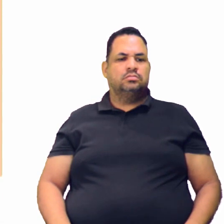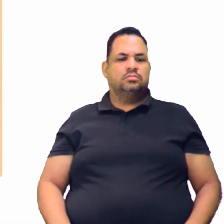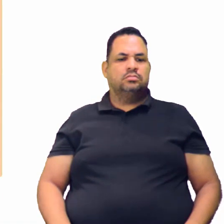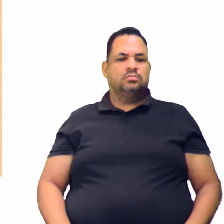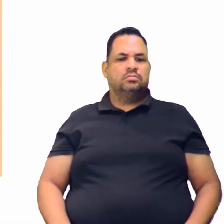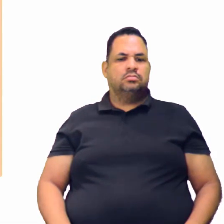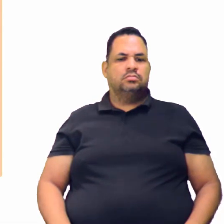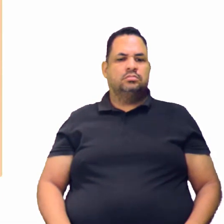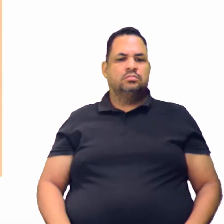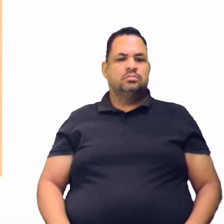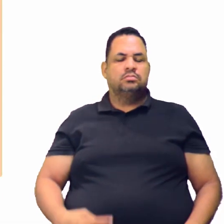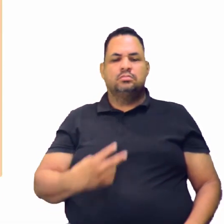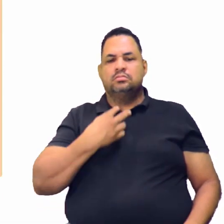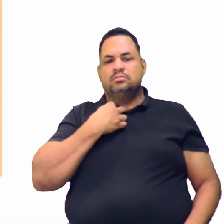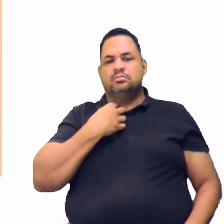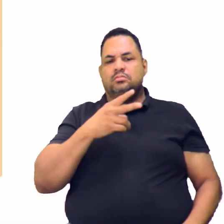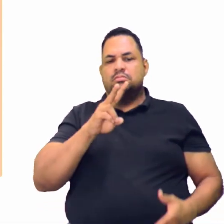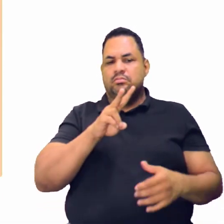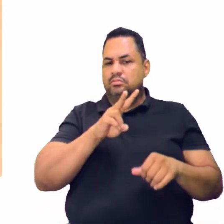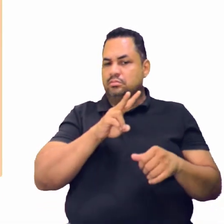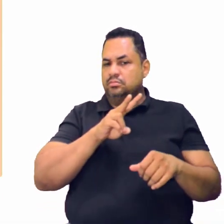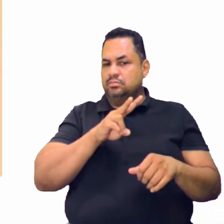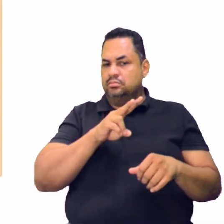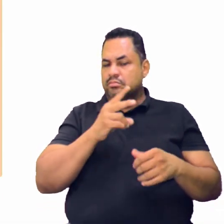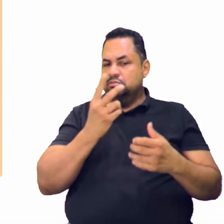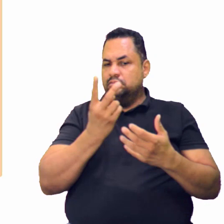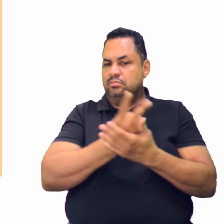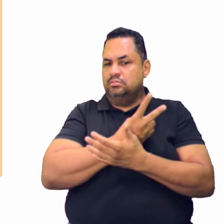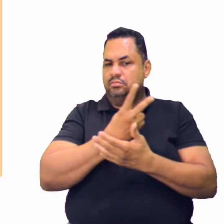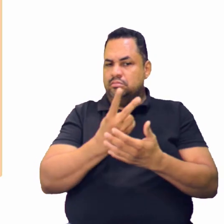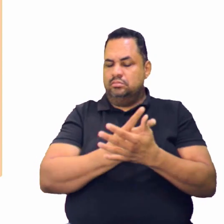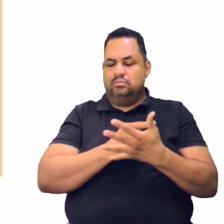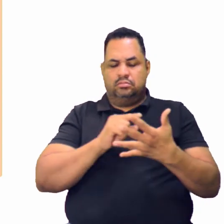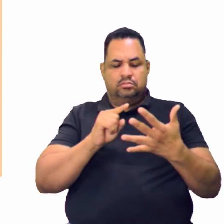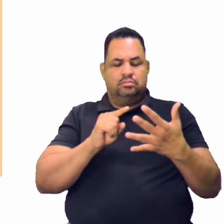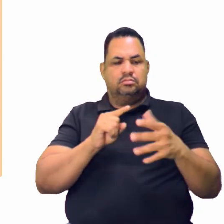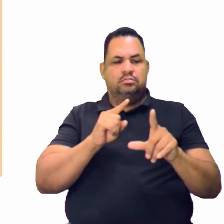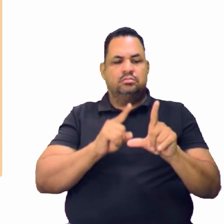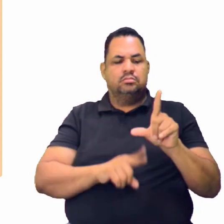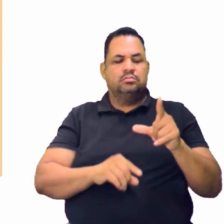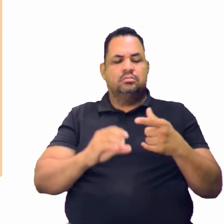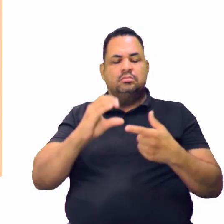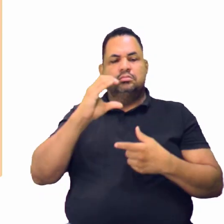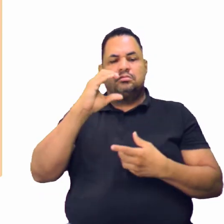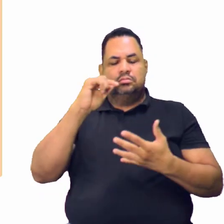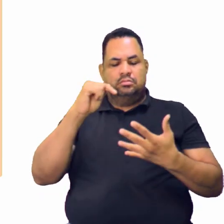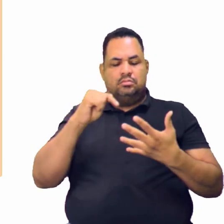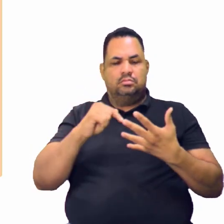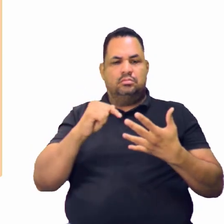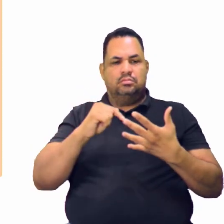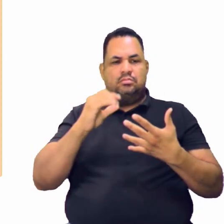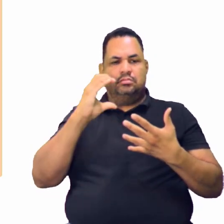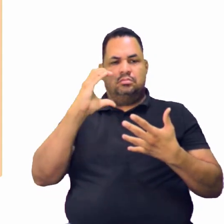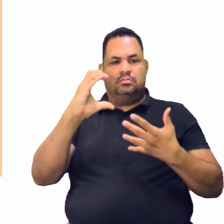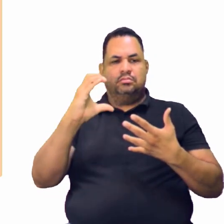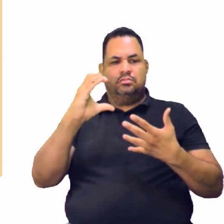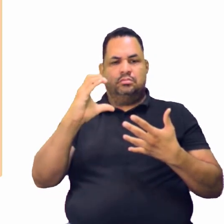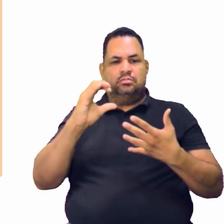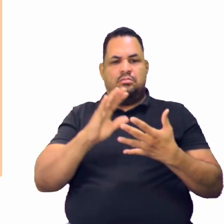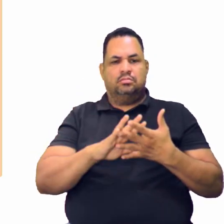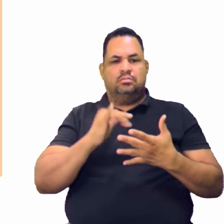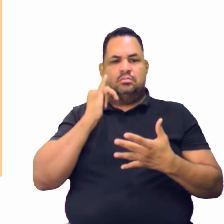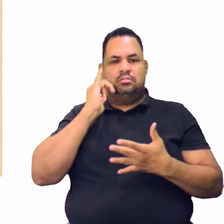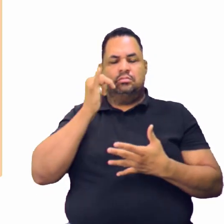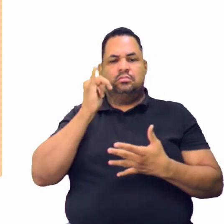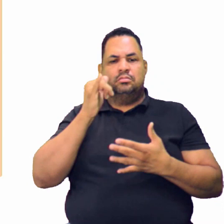não pode, né, errar este gabarito, amadinho. Gabarito C, ó, conto, a crônica, o romance são classificados como